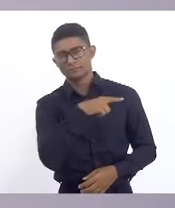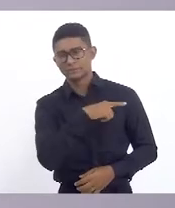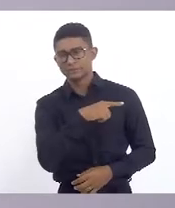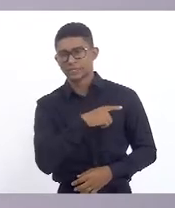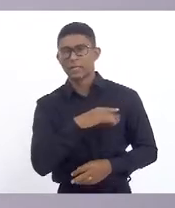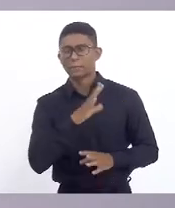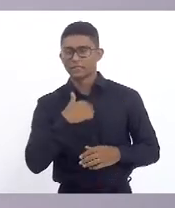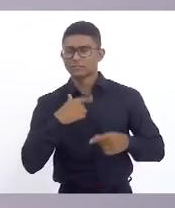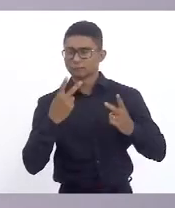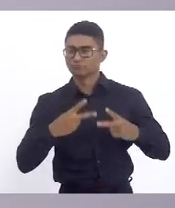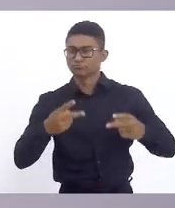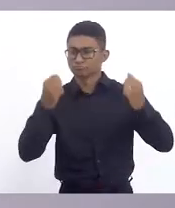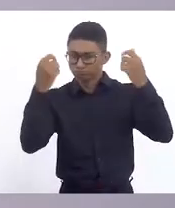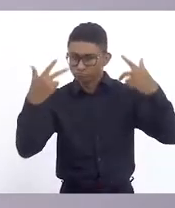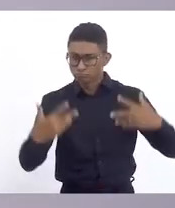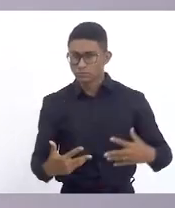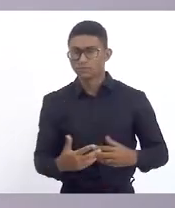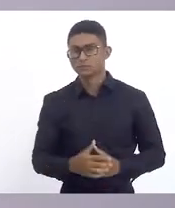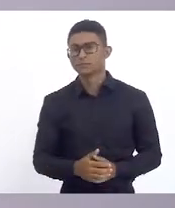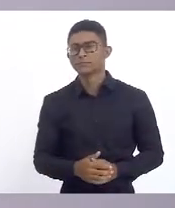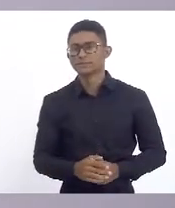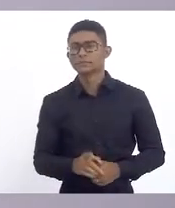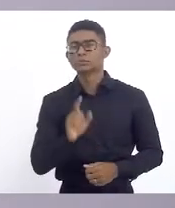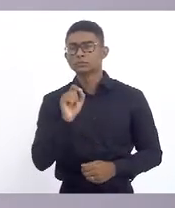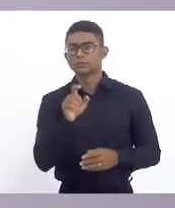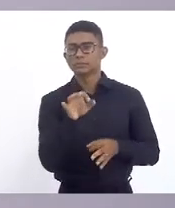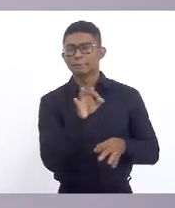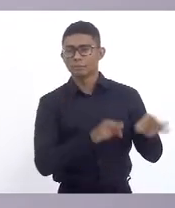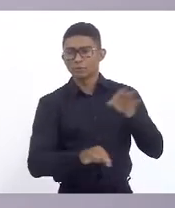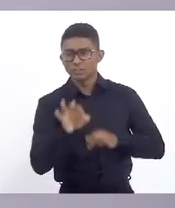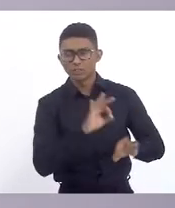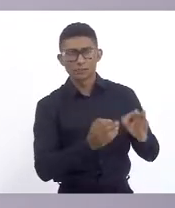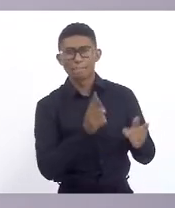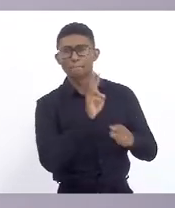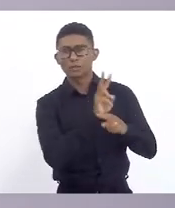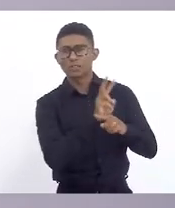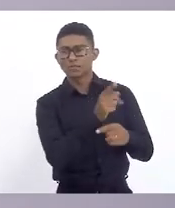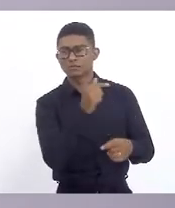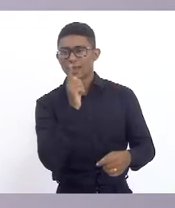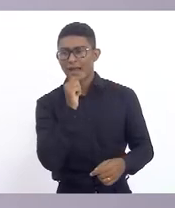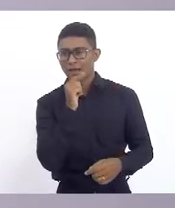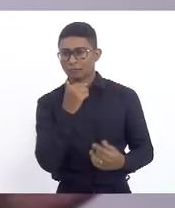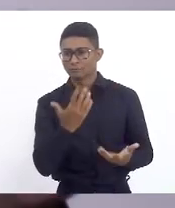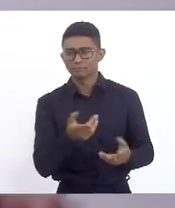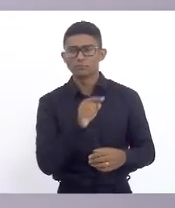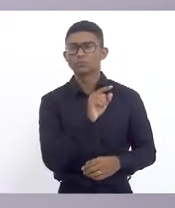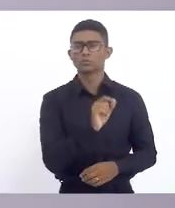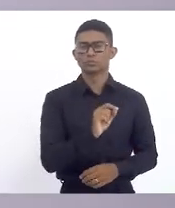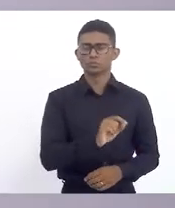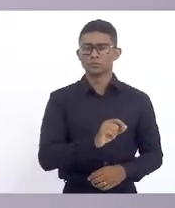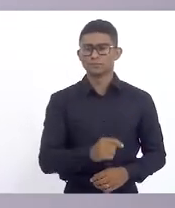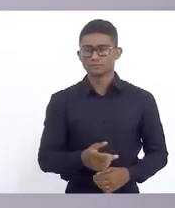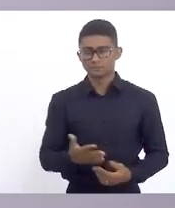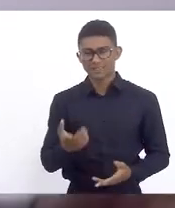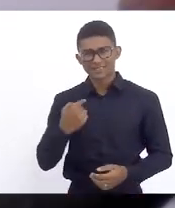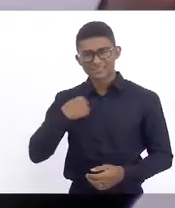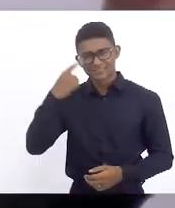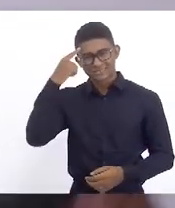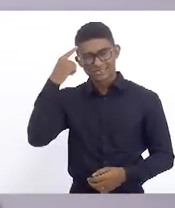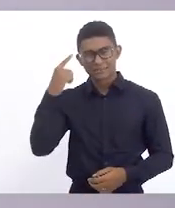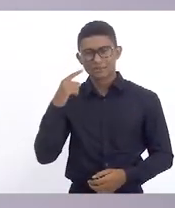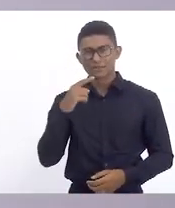seguir a ordem. É plano de projeto de proteção na tomada d'água. Esse projeto de proteção na tomada d'água, eu lembro, deputado Luiz Paulo,